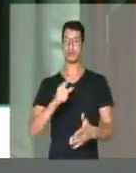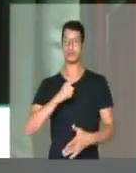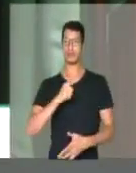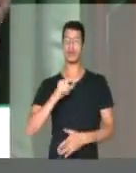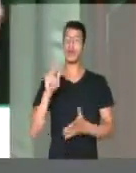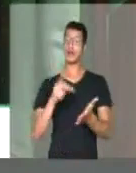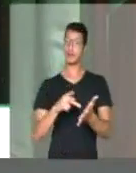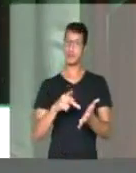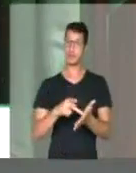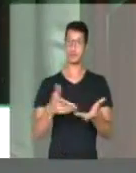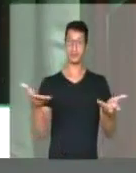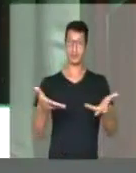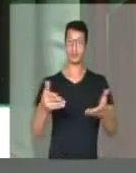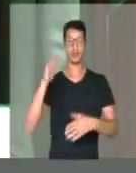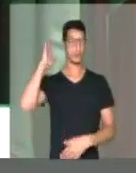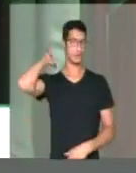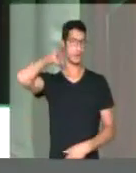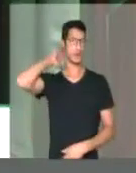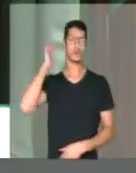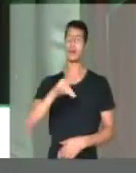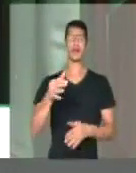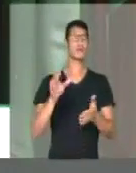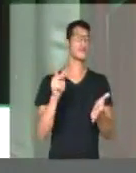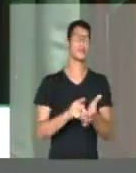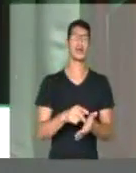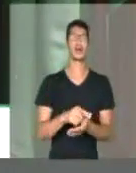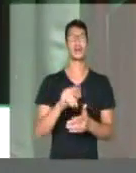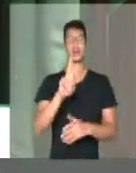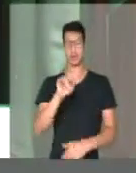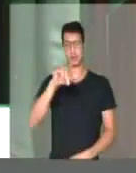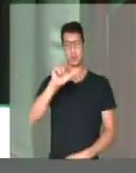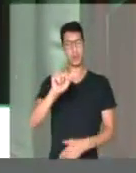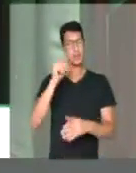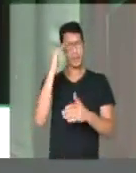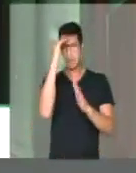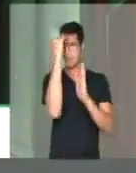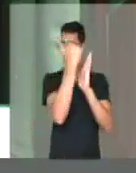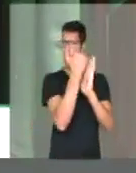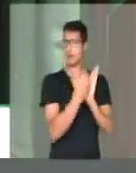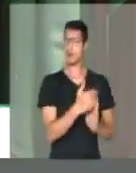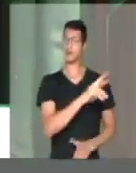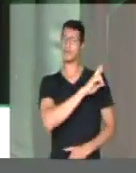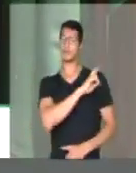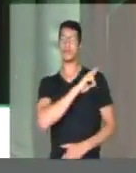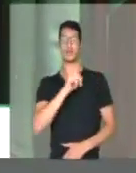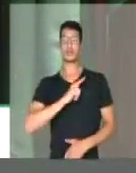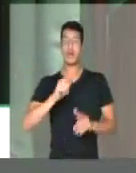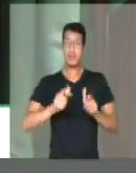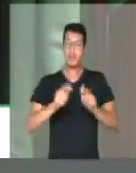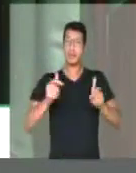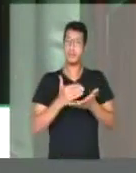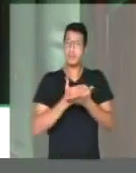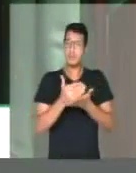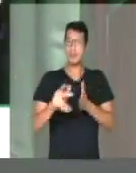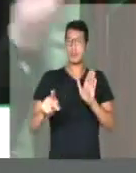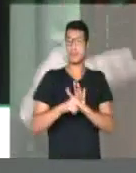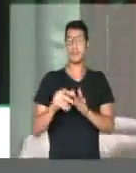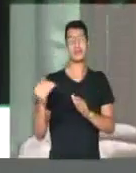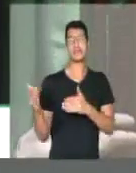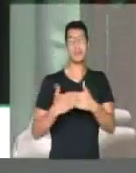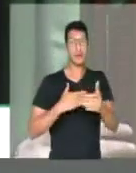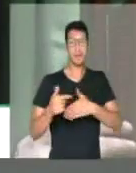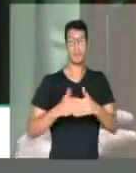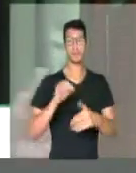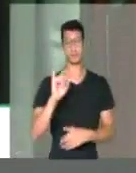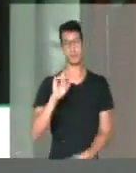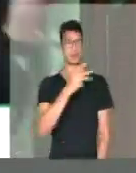é verdade, no Paraná, não é justo. A UNILA cumpre o seu papel. Ela é uma grande iniciativa. Não importa